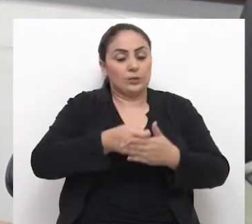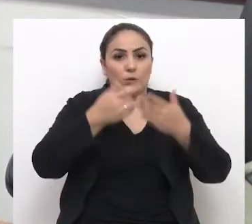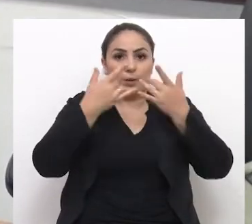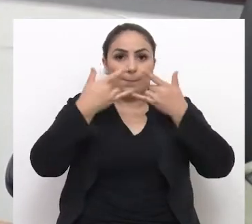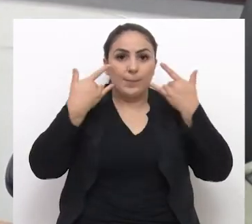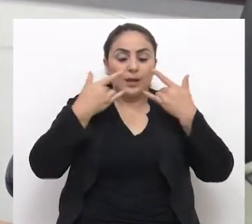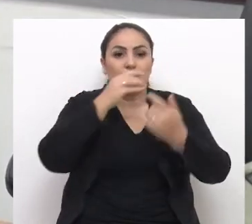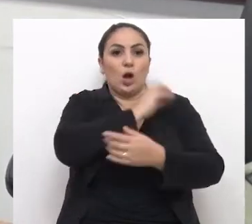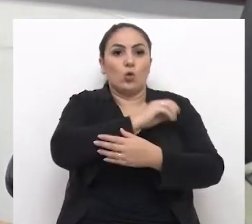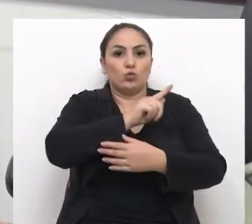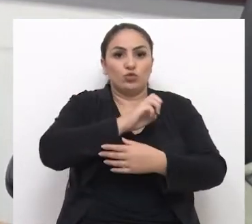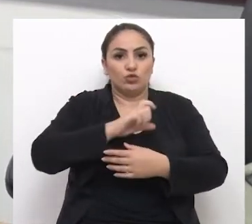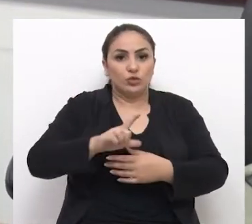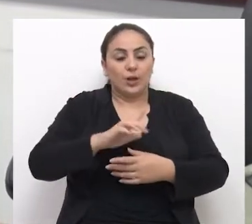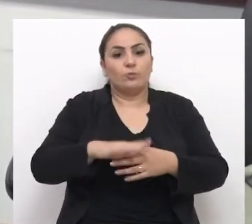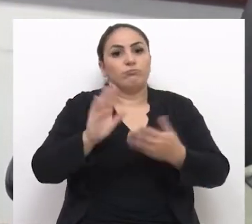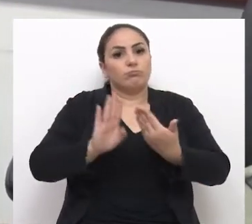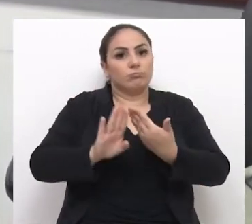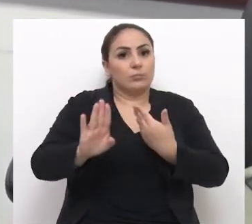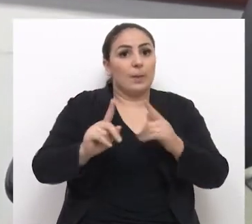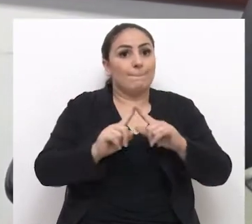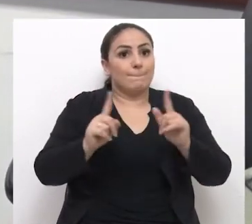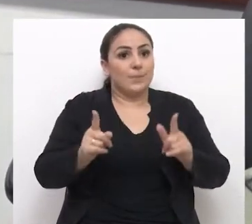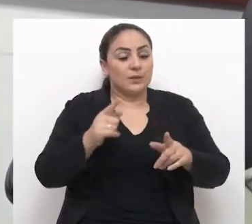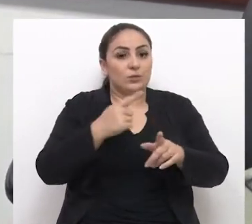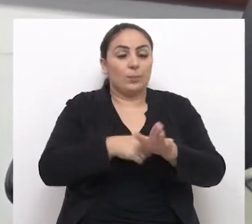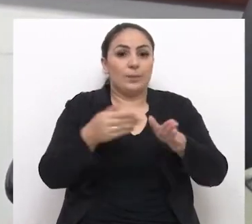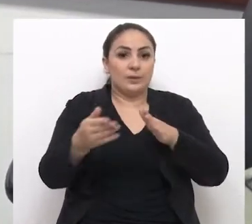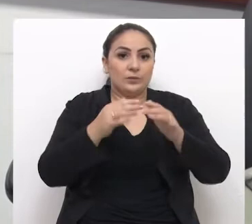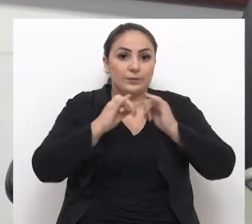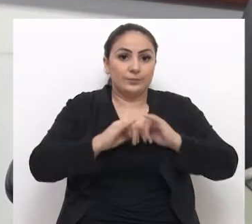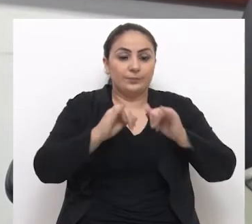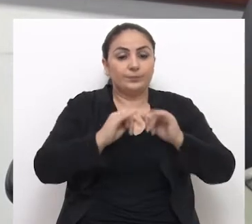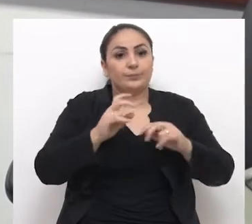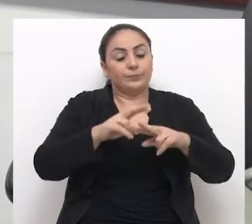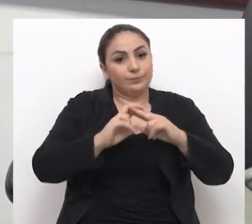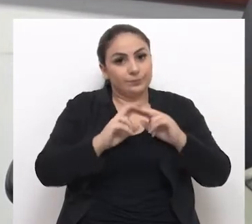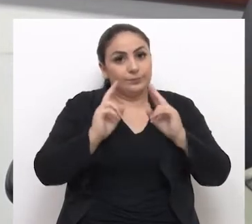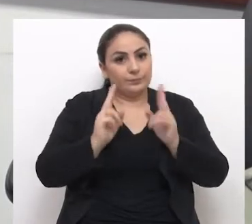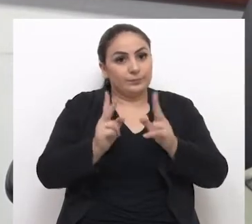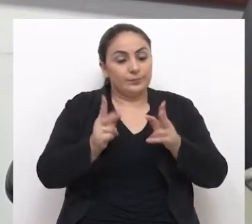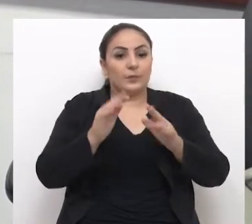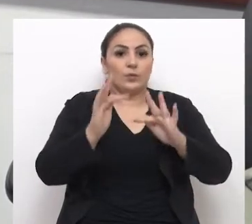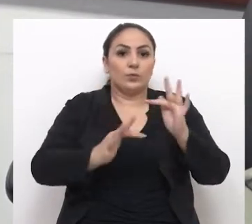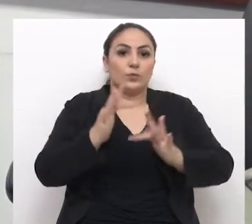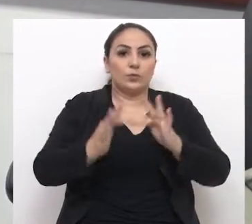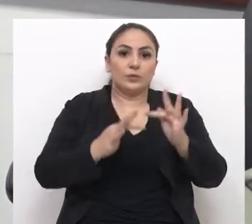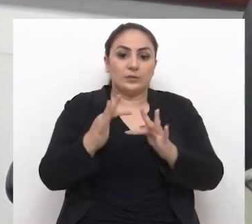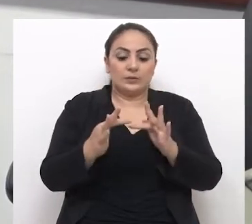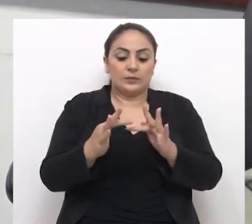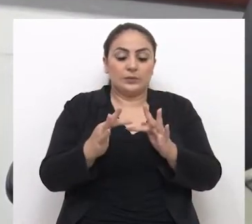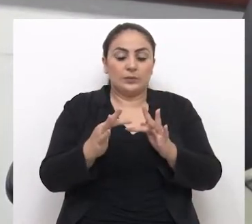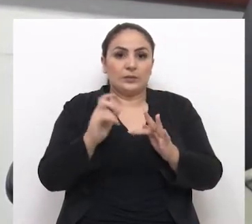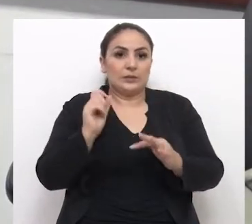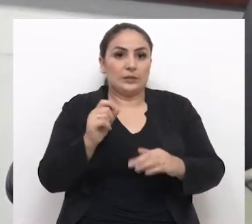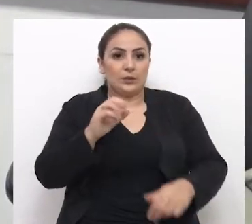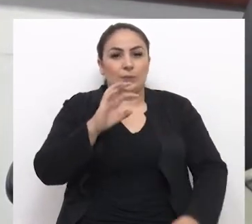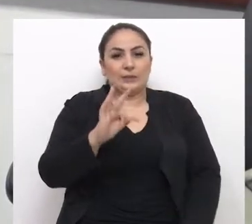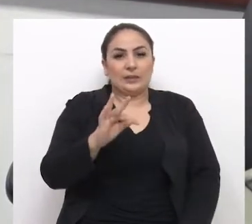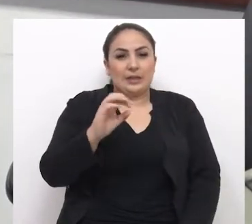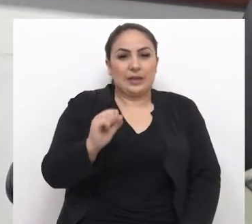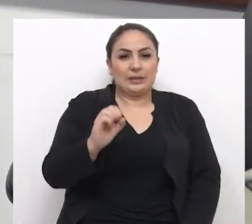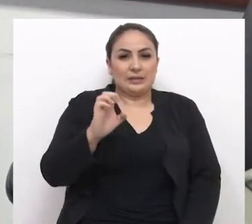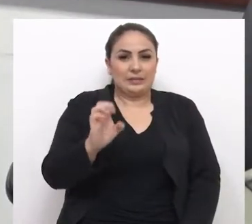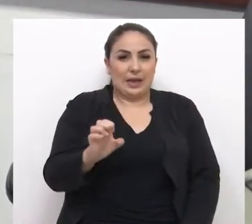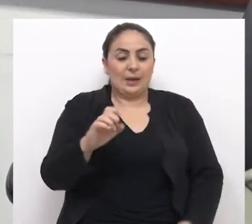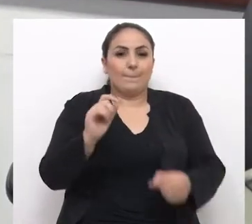de máscara, álcool gel, distanciamento, mas durante a campanha. Por isso mesmo que, em função de que o